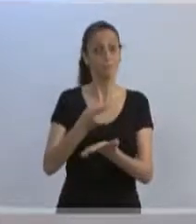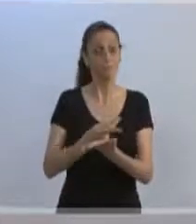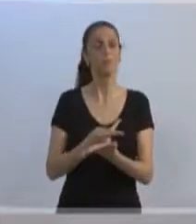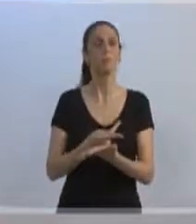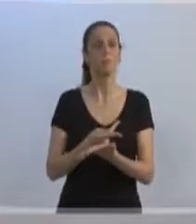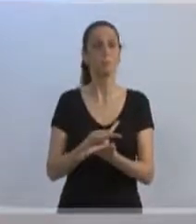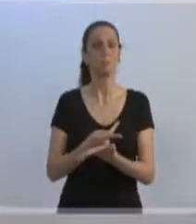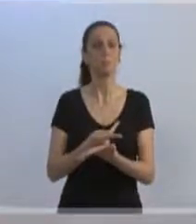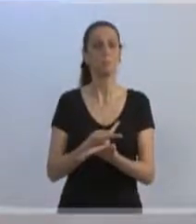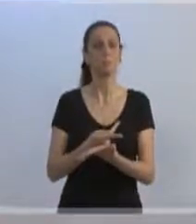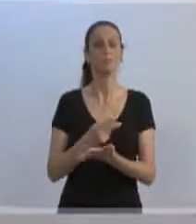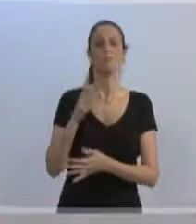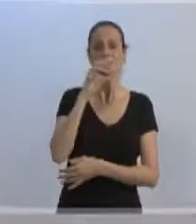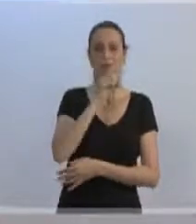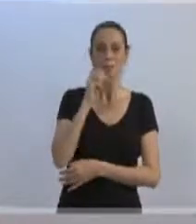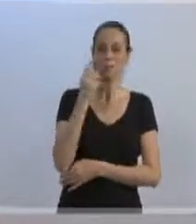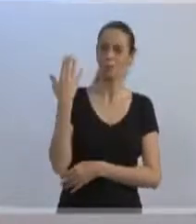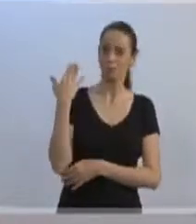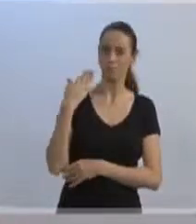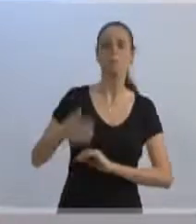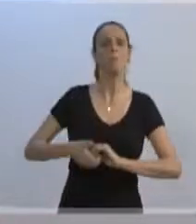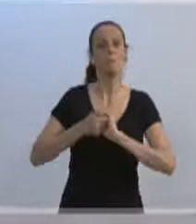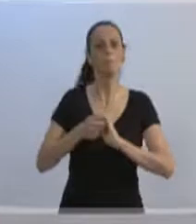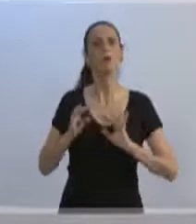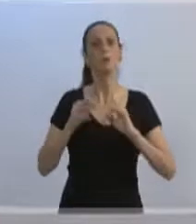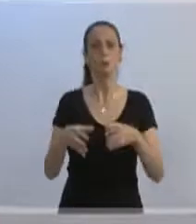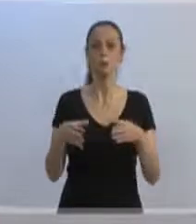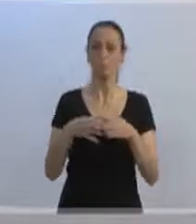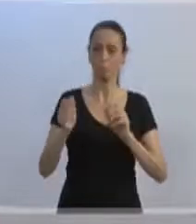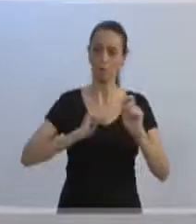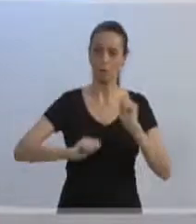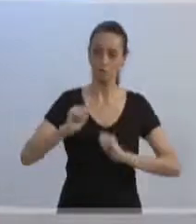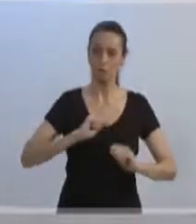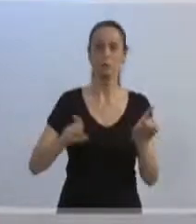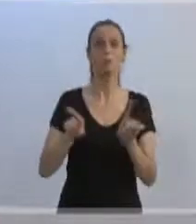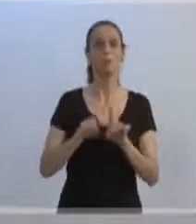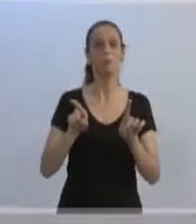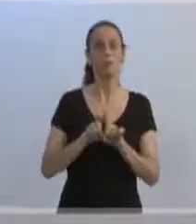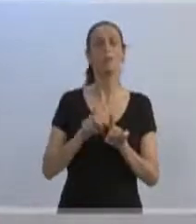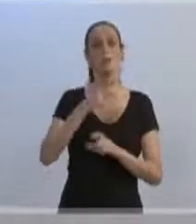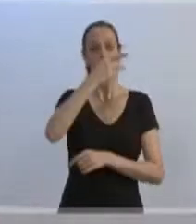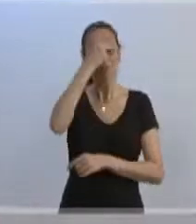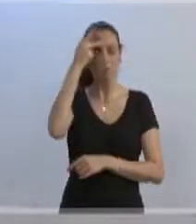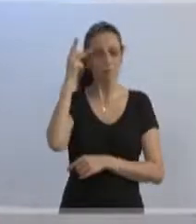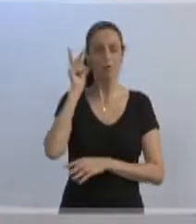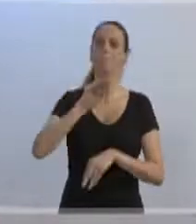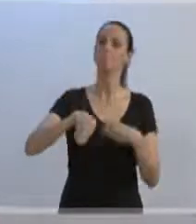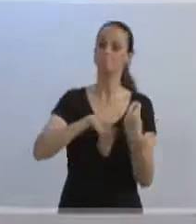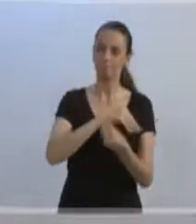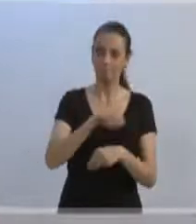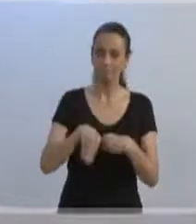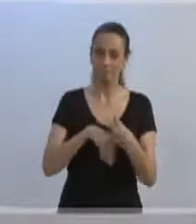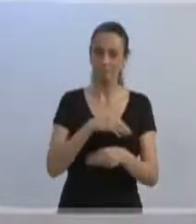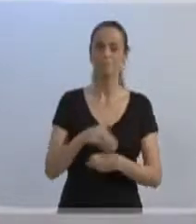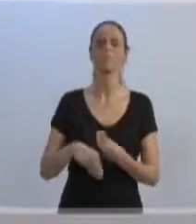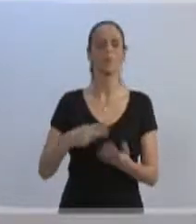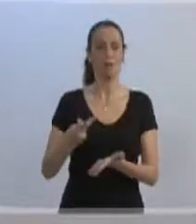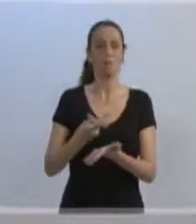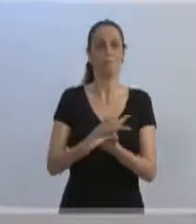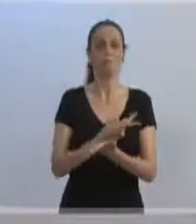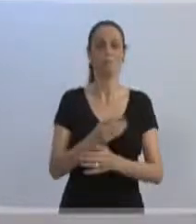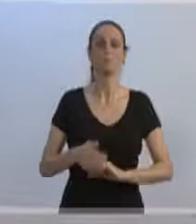como fizeram neste final de semana então parabenizo toda a classe artística e todas as pessoas que estiveram envolvidas nesse